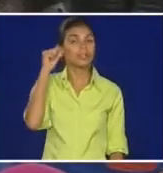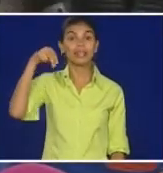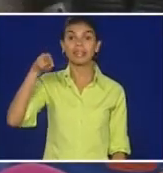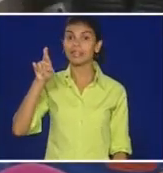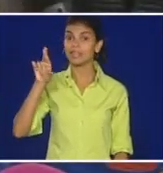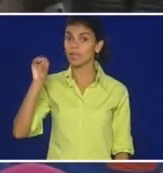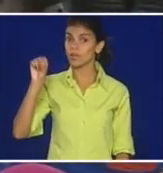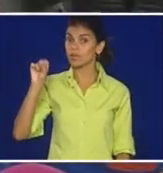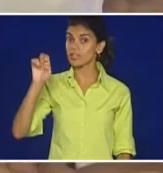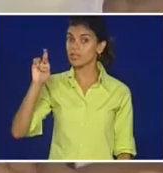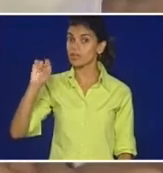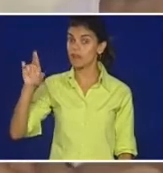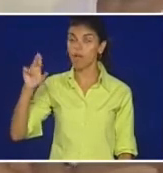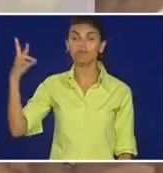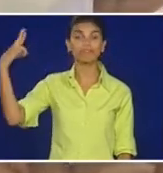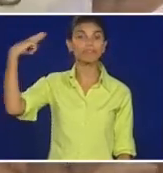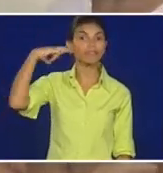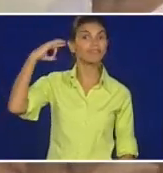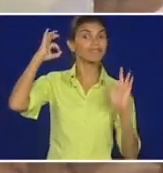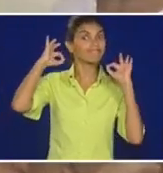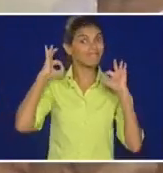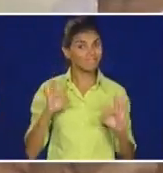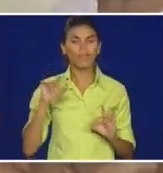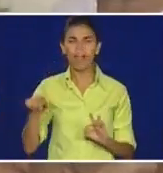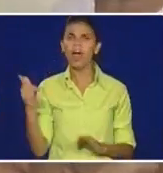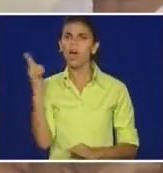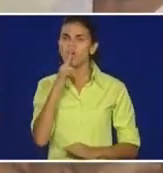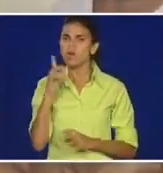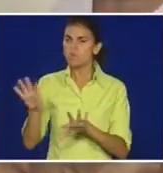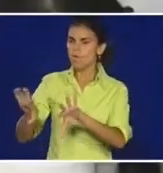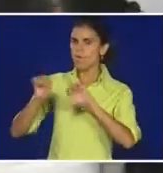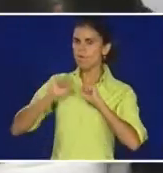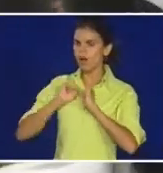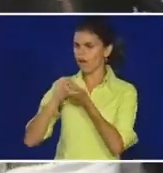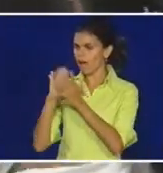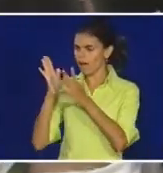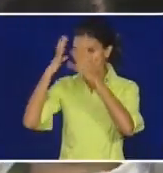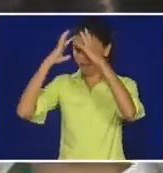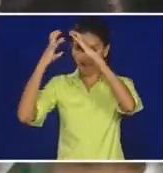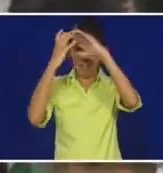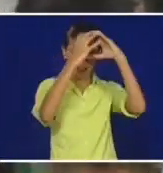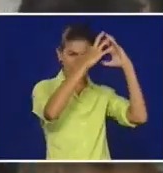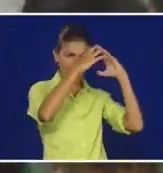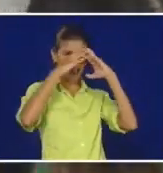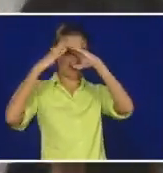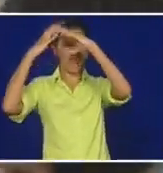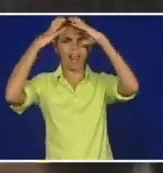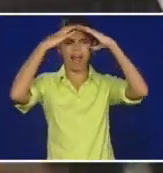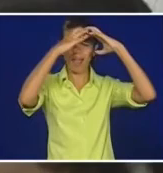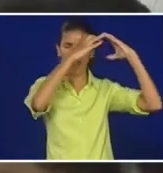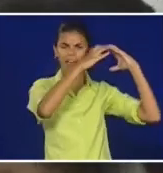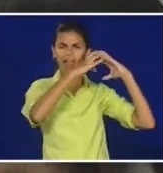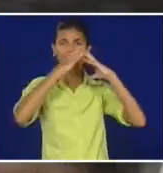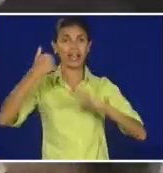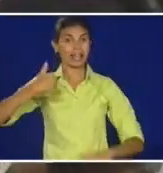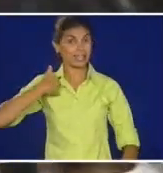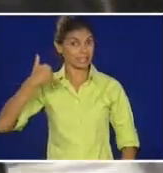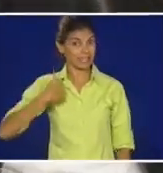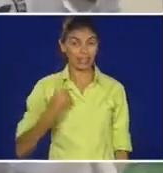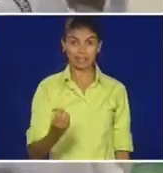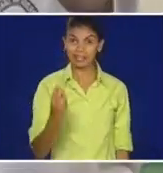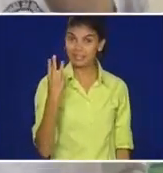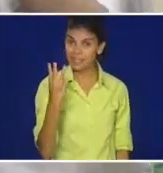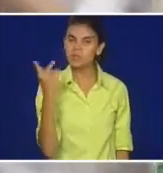perda neurosensorial profunda. Dessa forma, a criança obterá uma linguagem capaz de organizar seu pensamento. E a partir